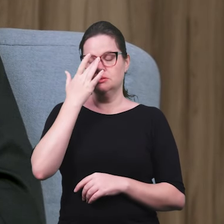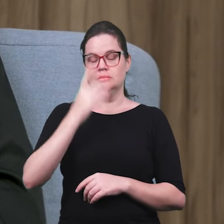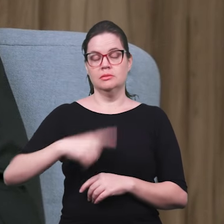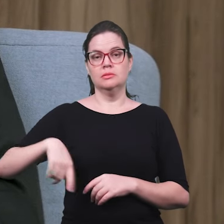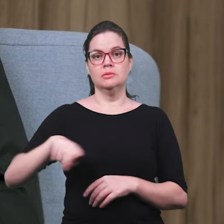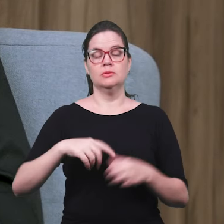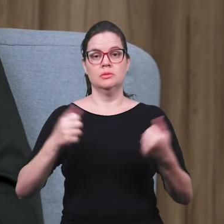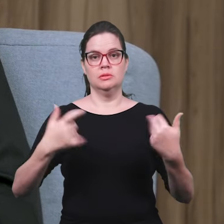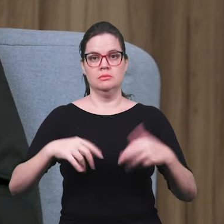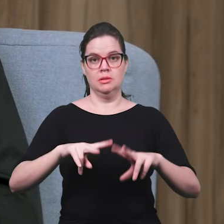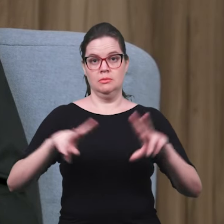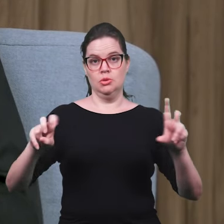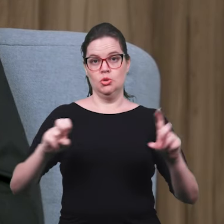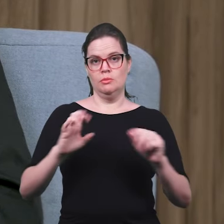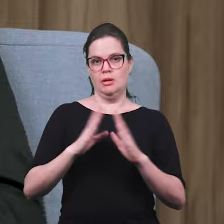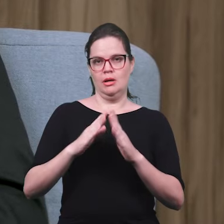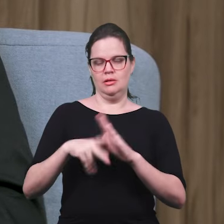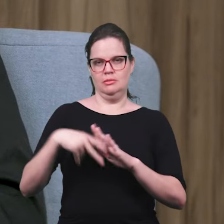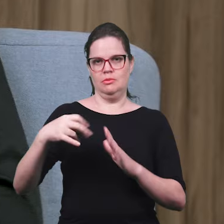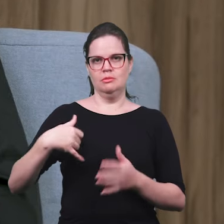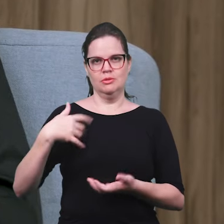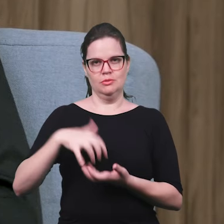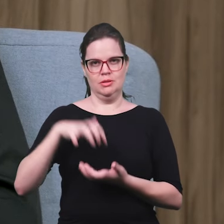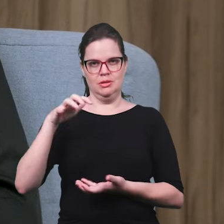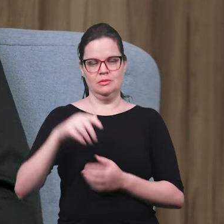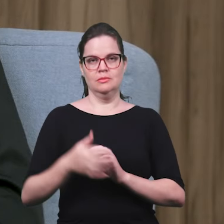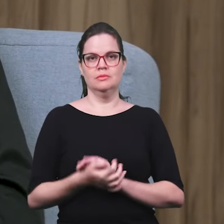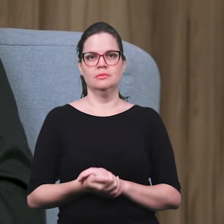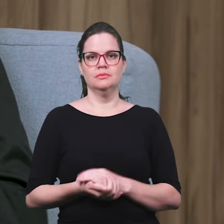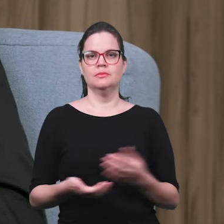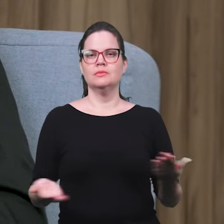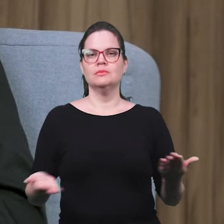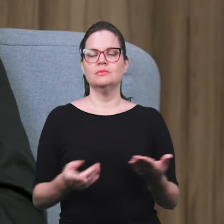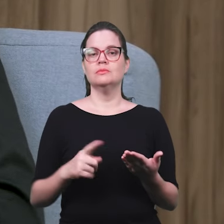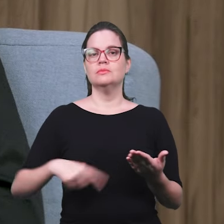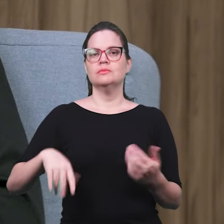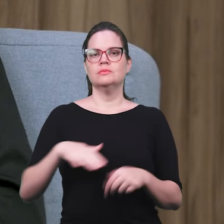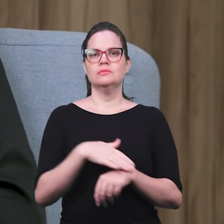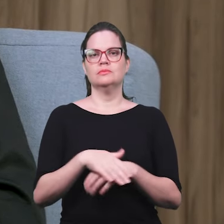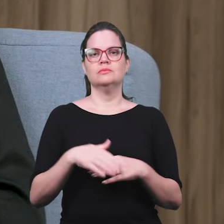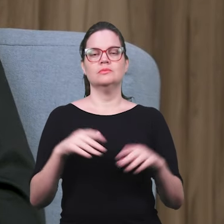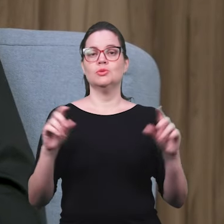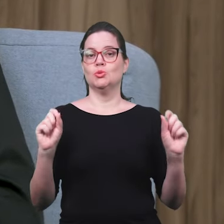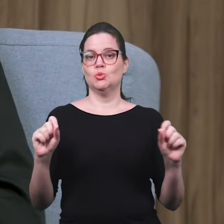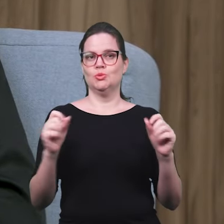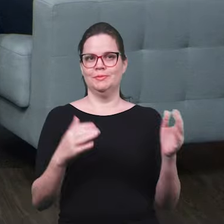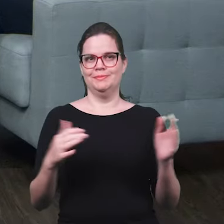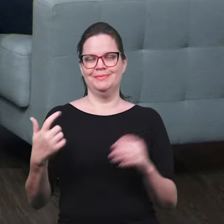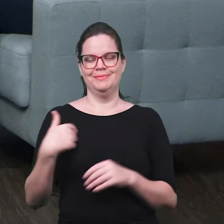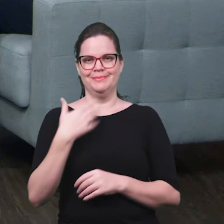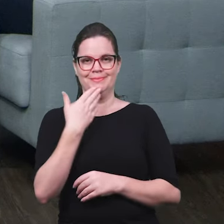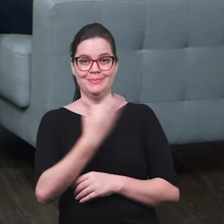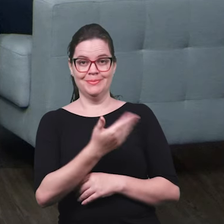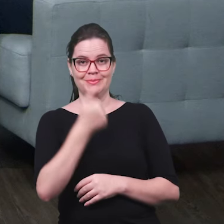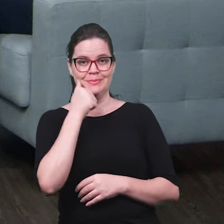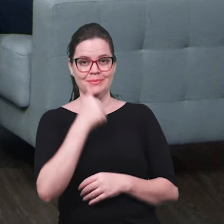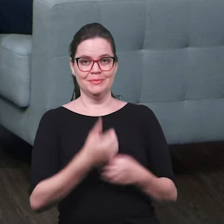falamos sobre a casa de repouso. E hoje vamos falar sobre o quê? Eu vou deixar aqui para a nossa